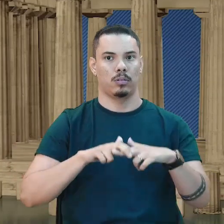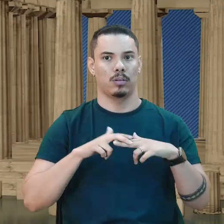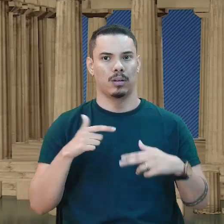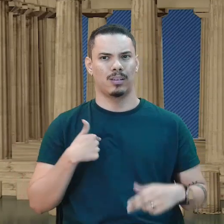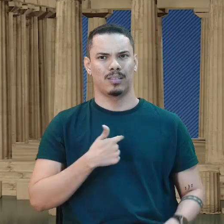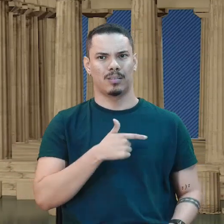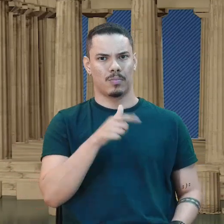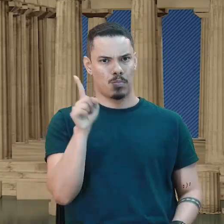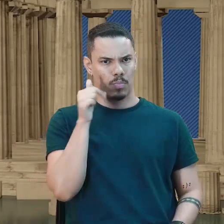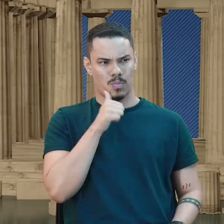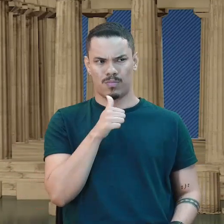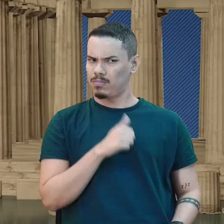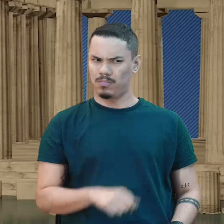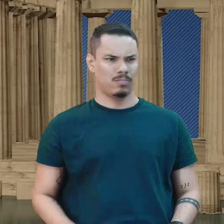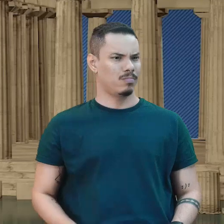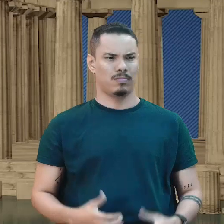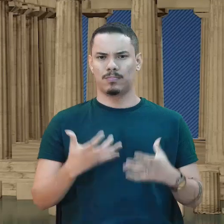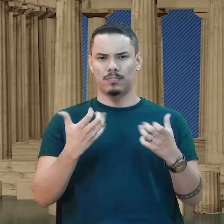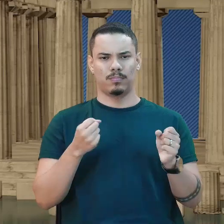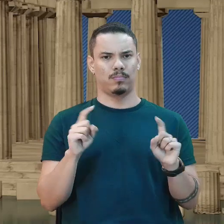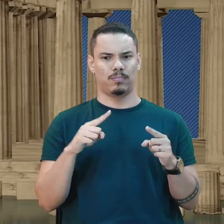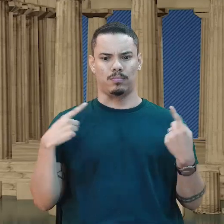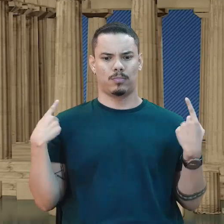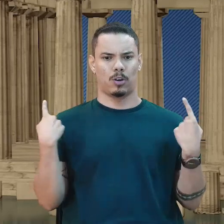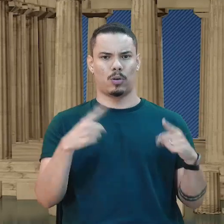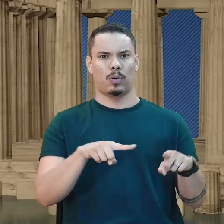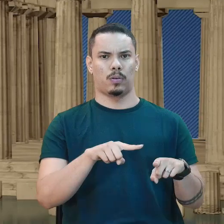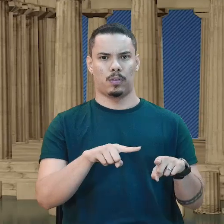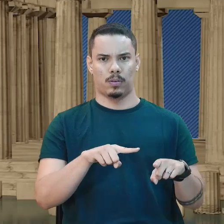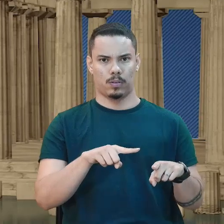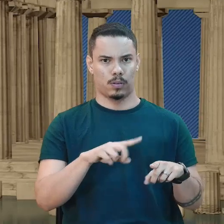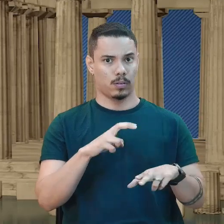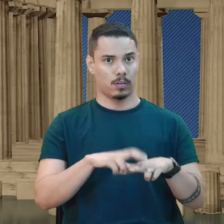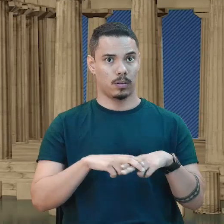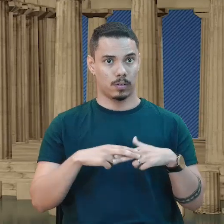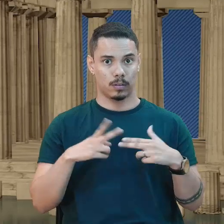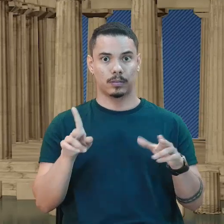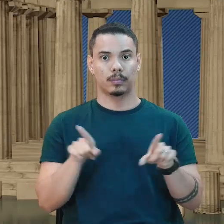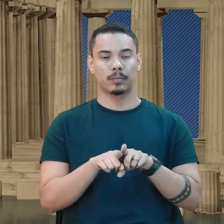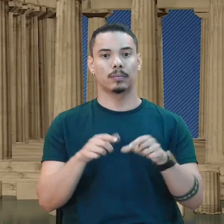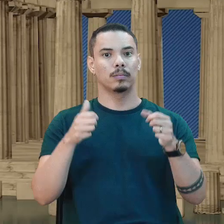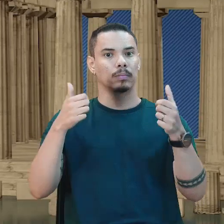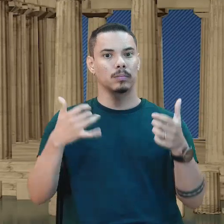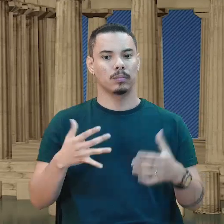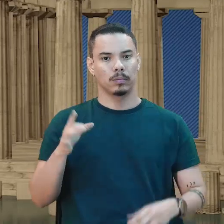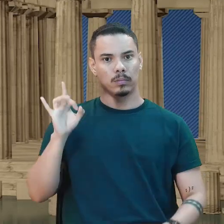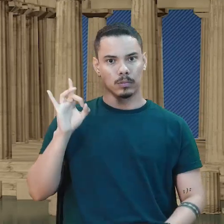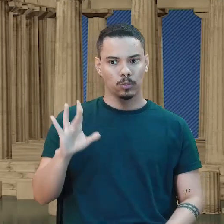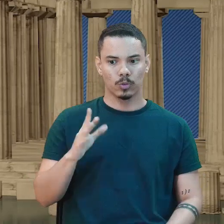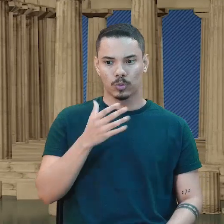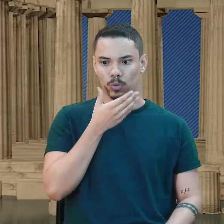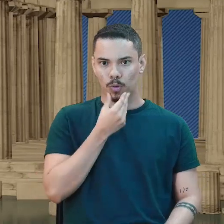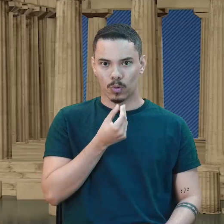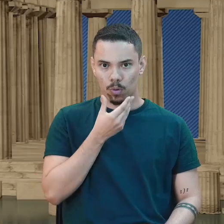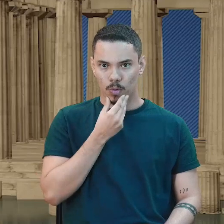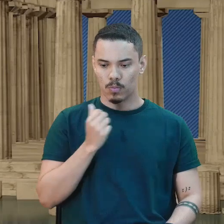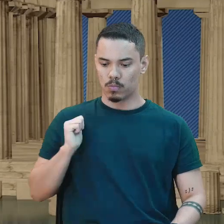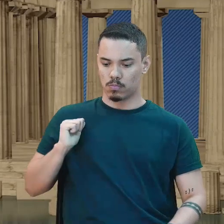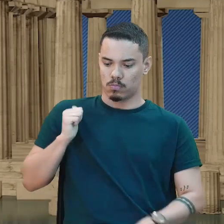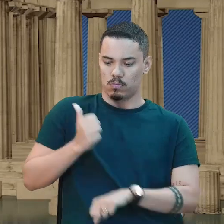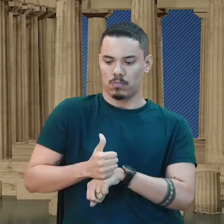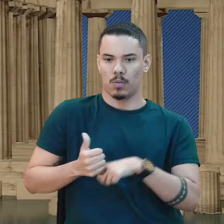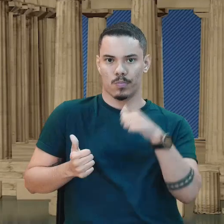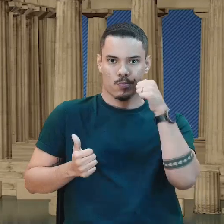esses princípios que eram estabelecidos pela sociedade, da qual dizia, somente o homem tem voz na